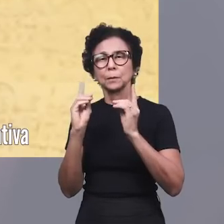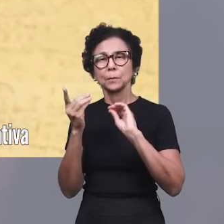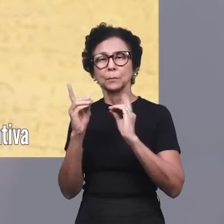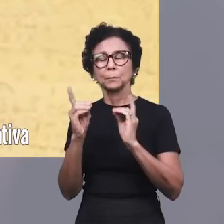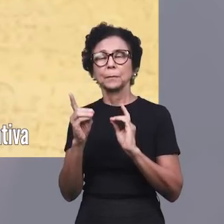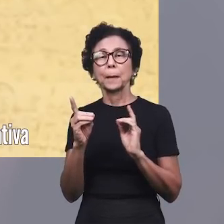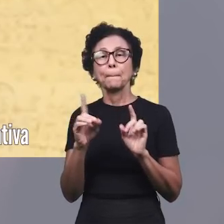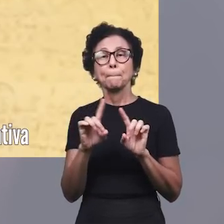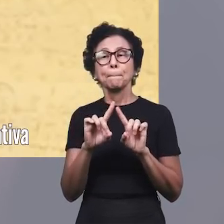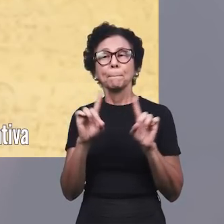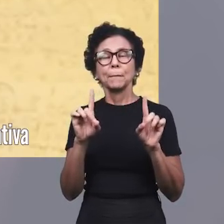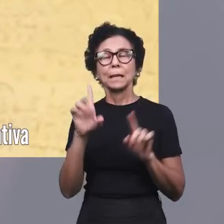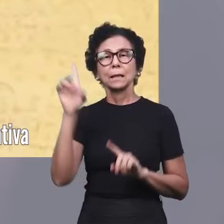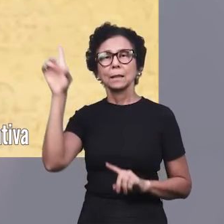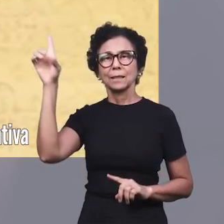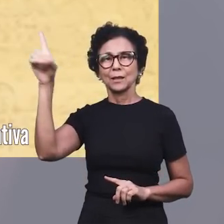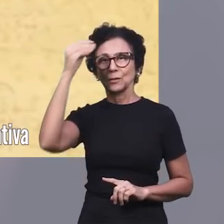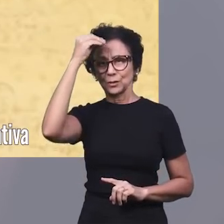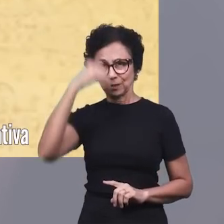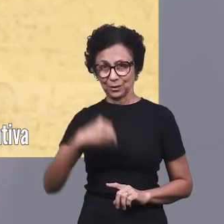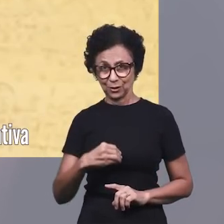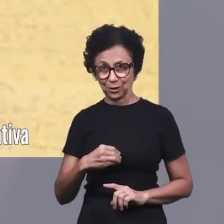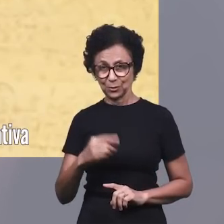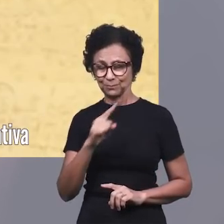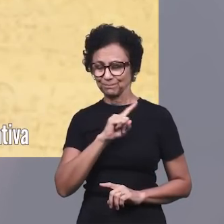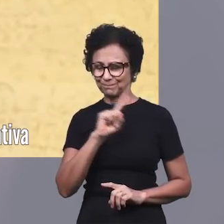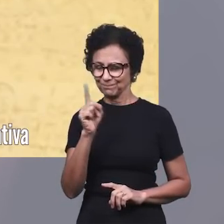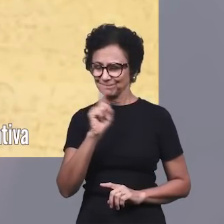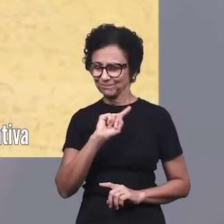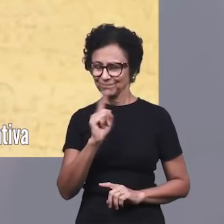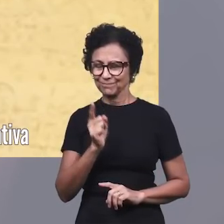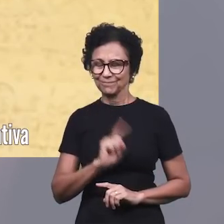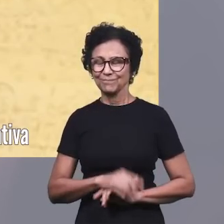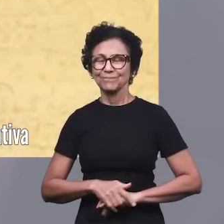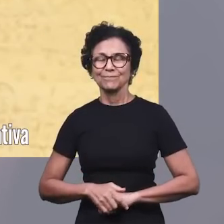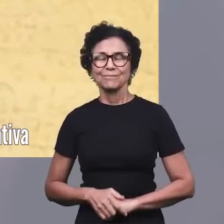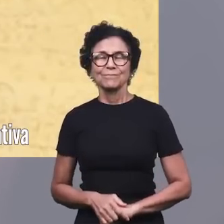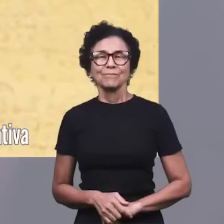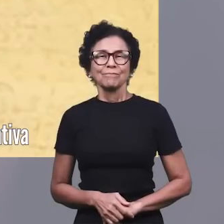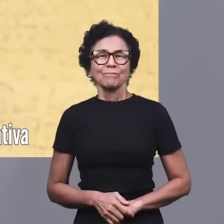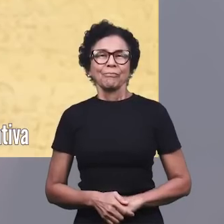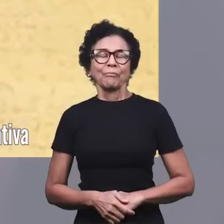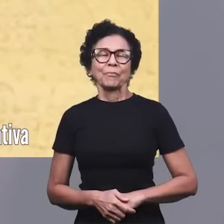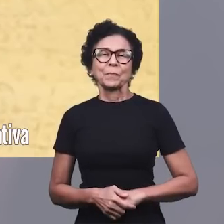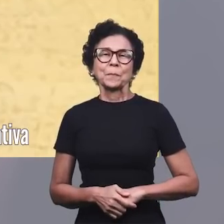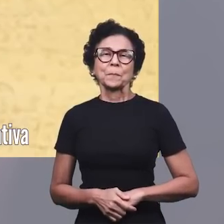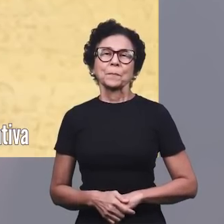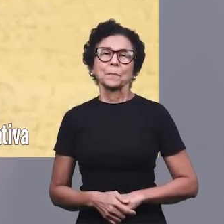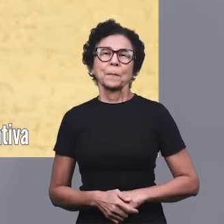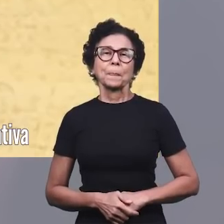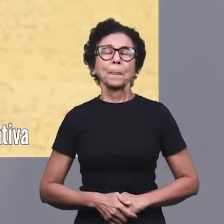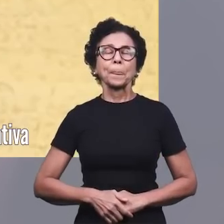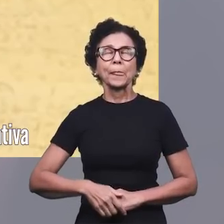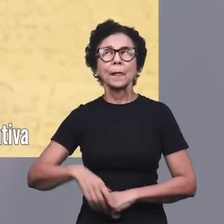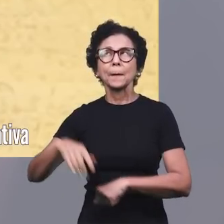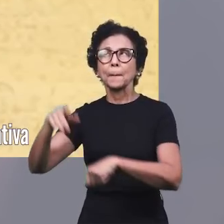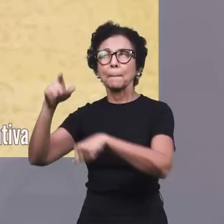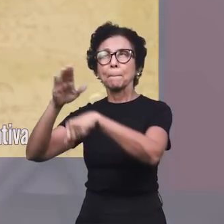nós vemos que Deus não desistiu do homem. E o próprio Senhor começou a